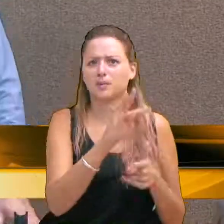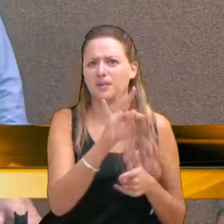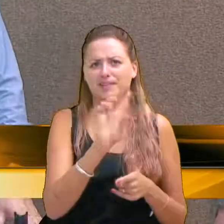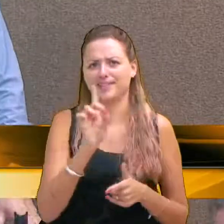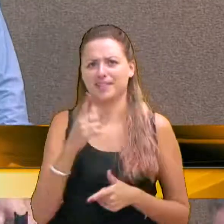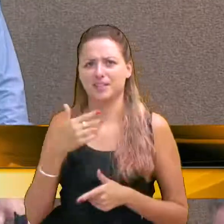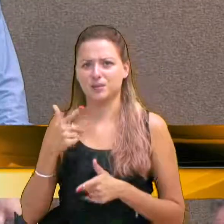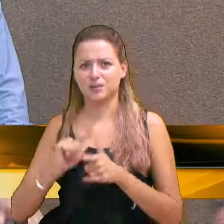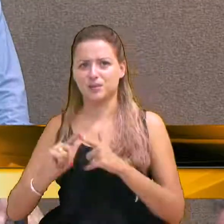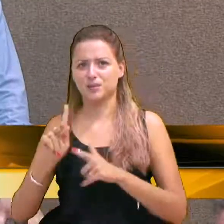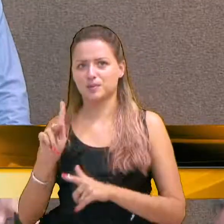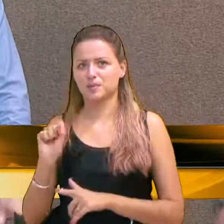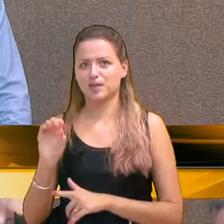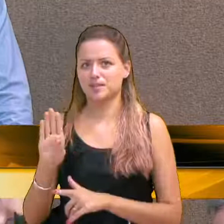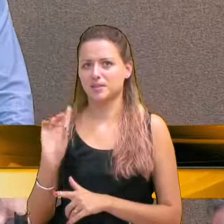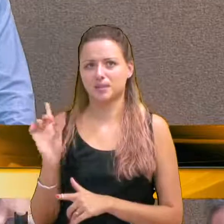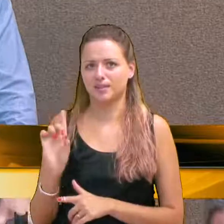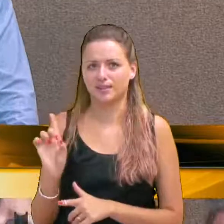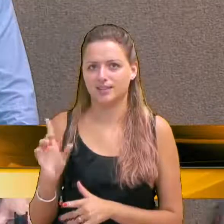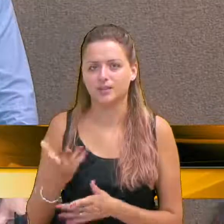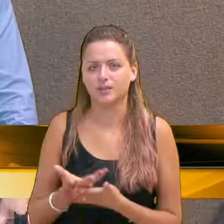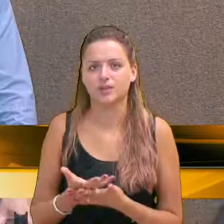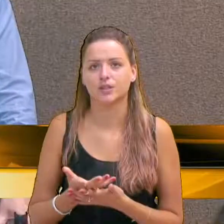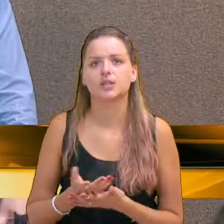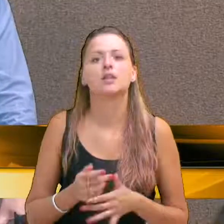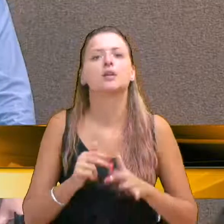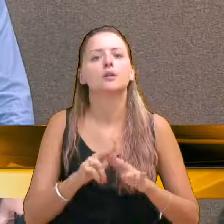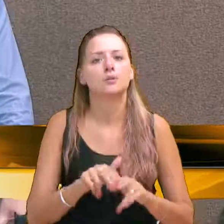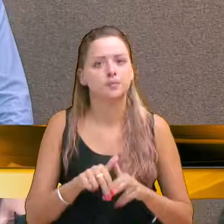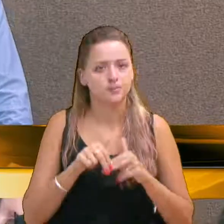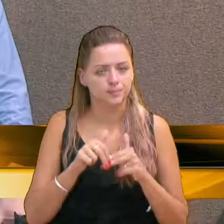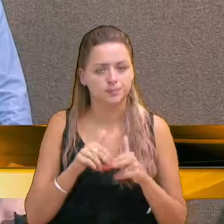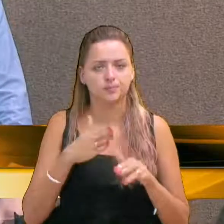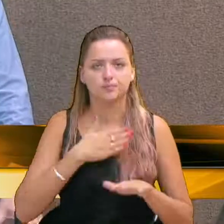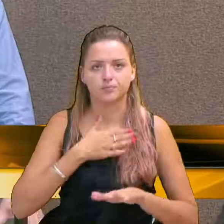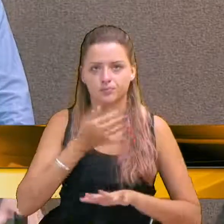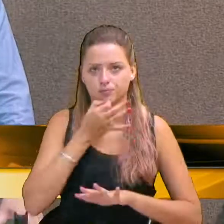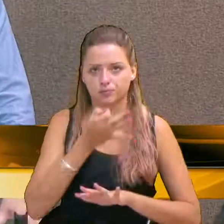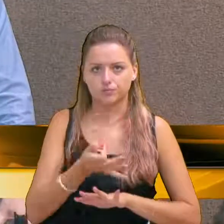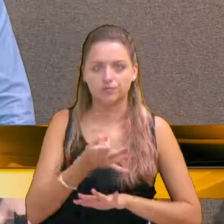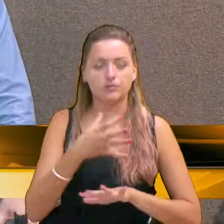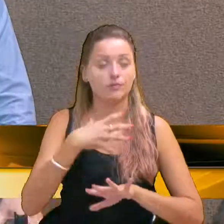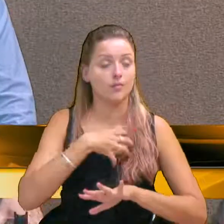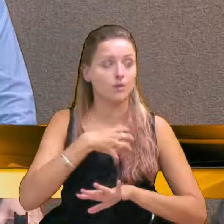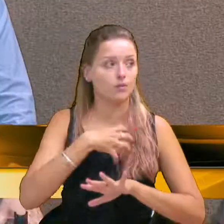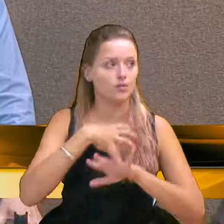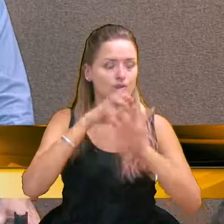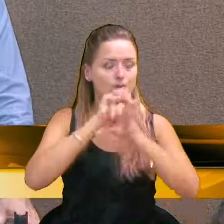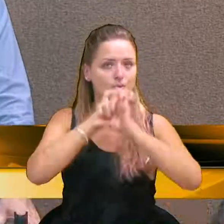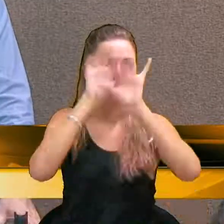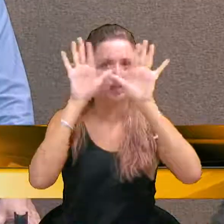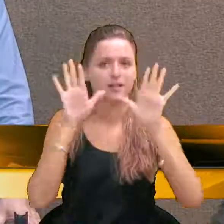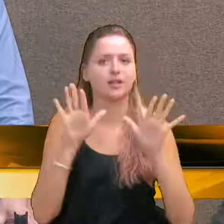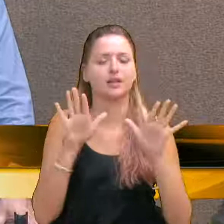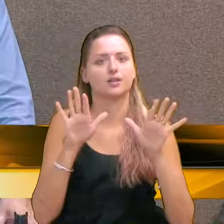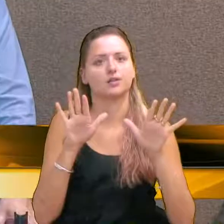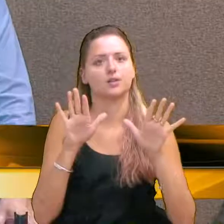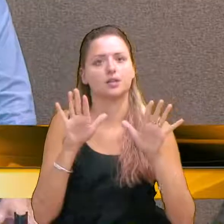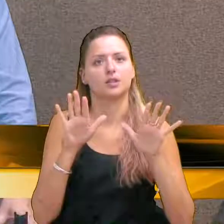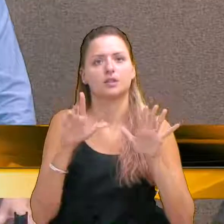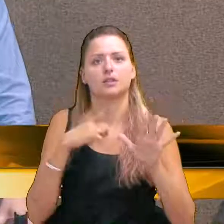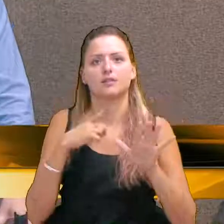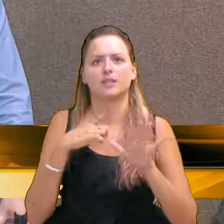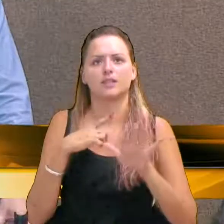nosso. Né? Não é problema nosso. Então, nesse sentido, a nossa posição de forma muito clara. Né? Está havendo toda